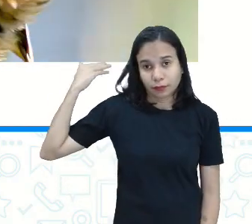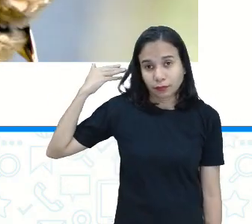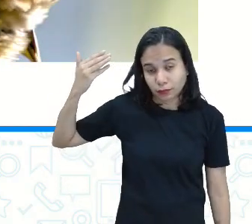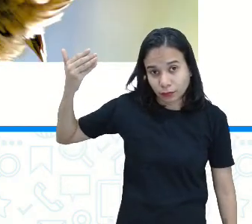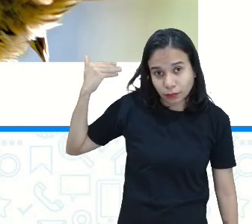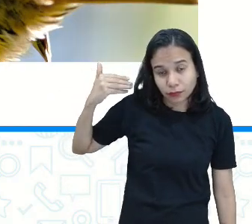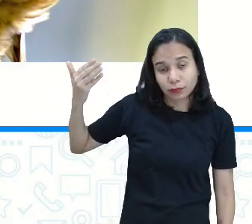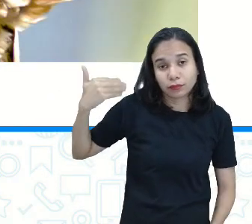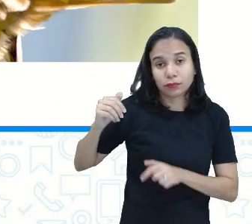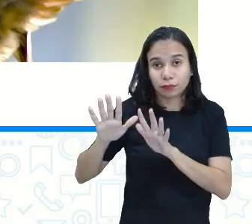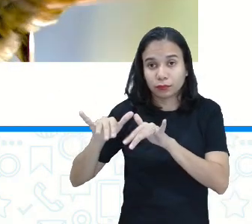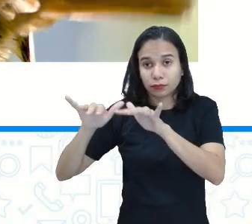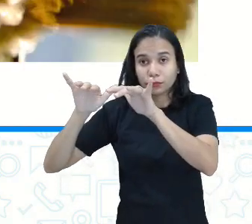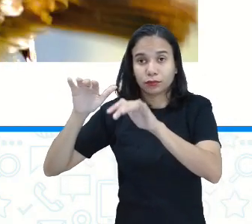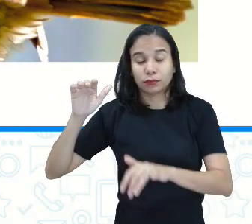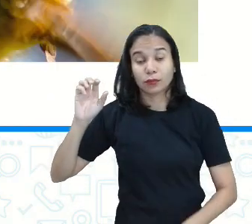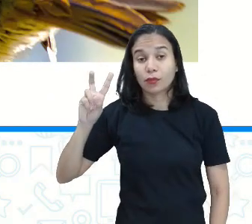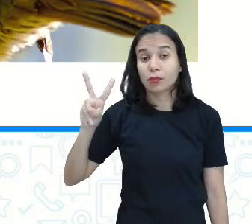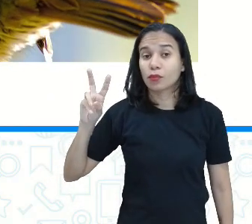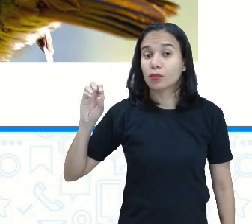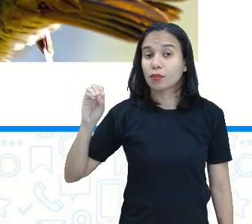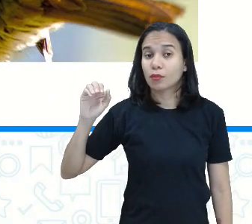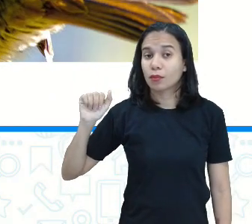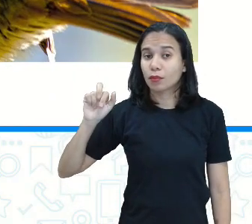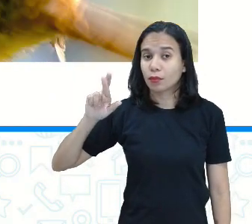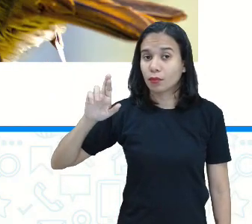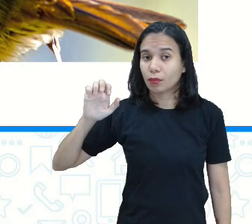Passado, os pardais voaram.